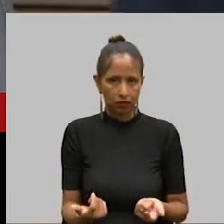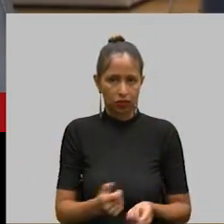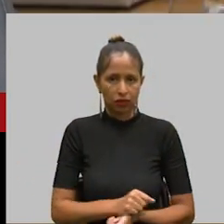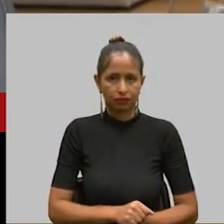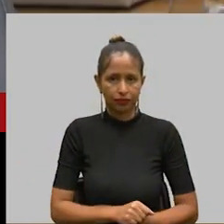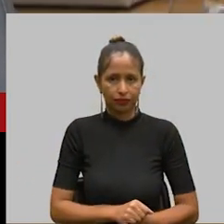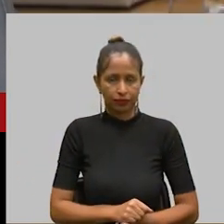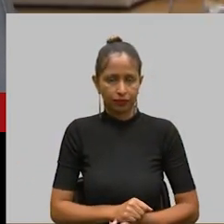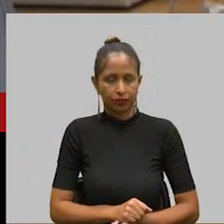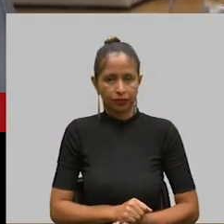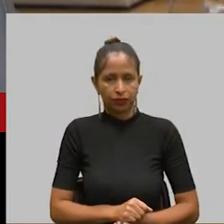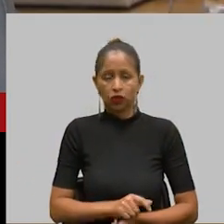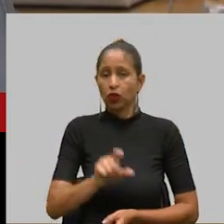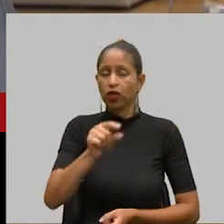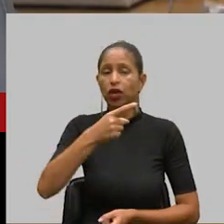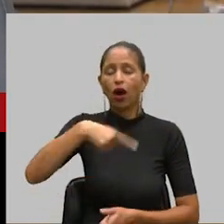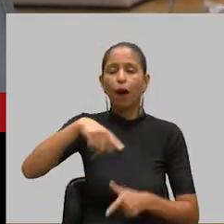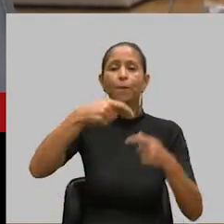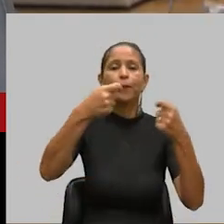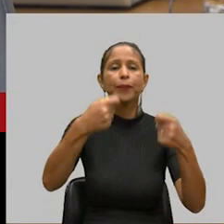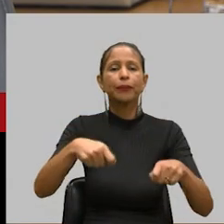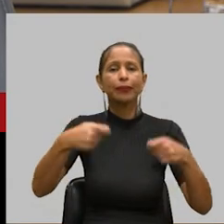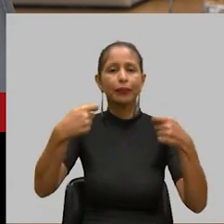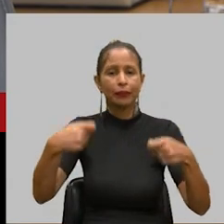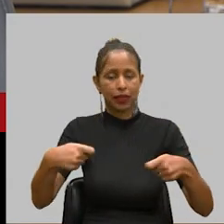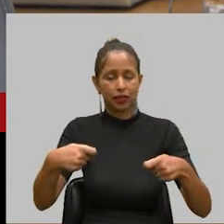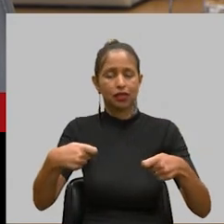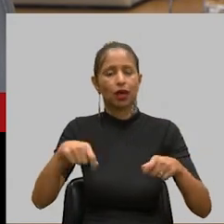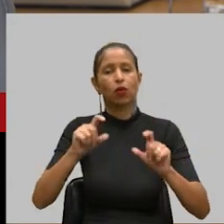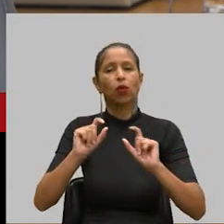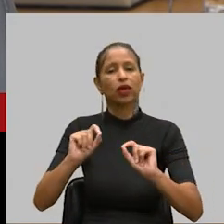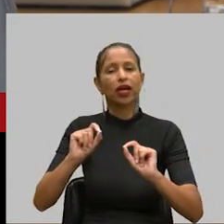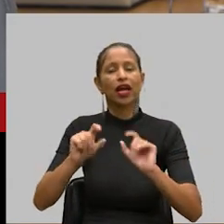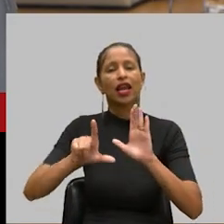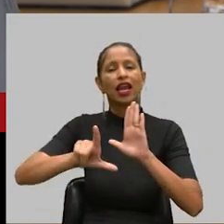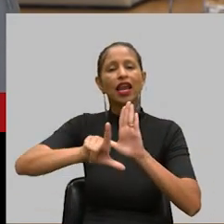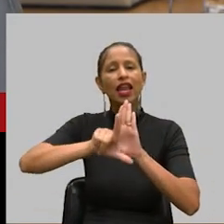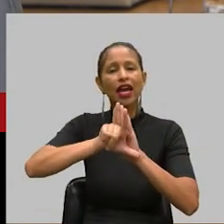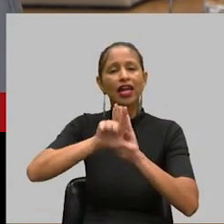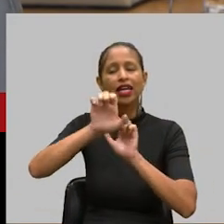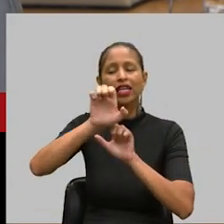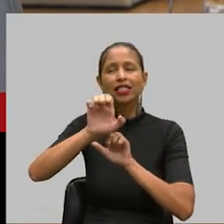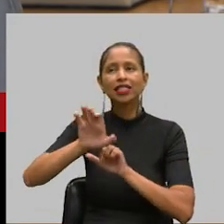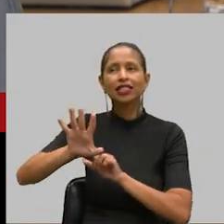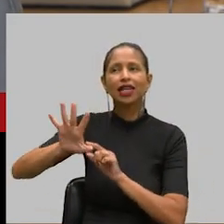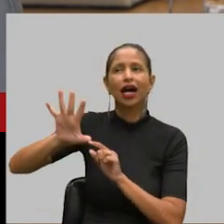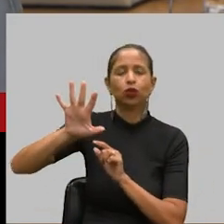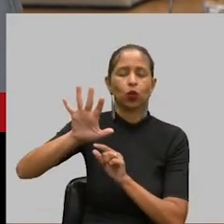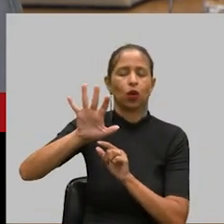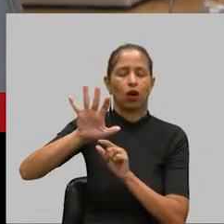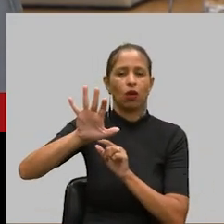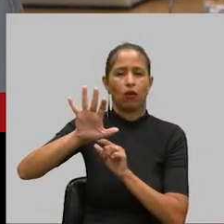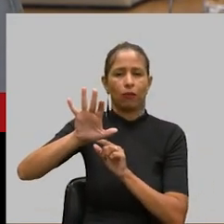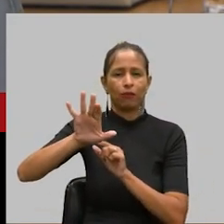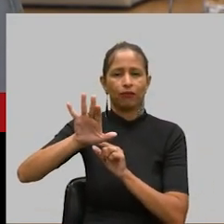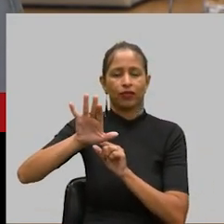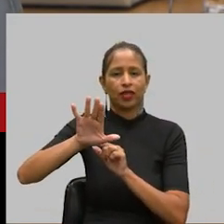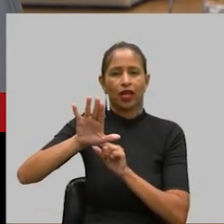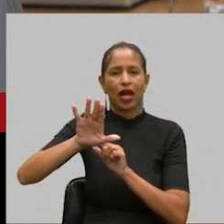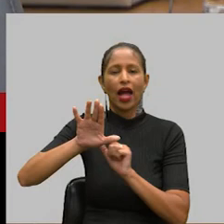eh o que que nós precisamos na na questão de uma lei estadual é